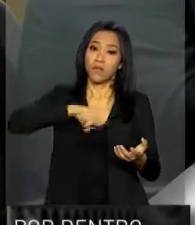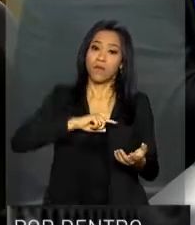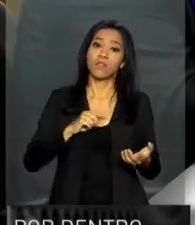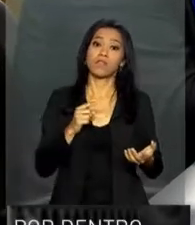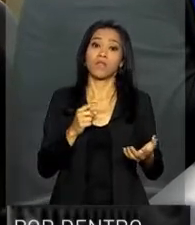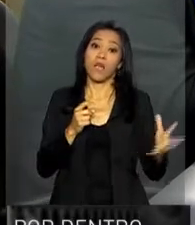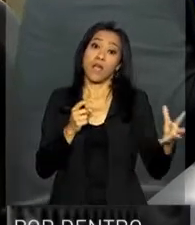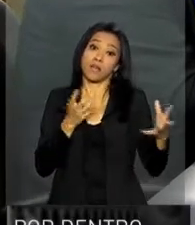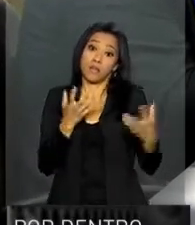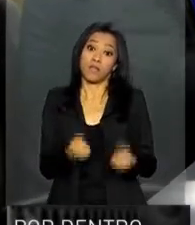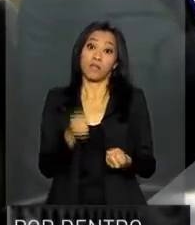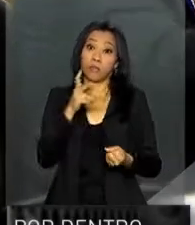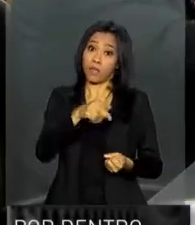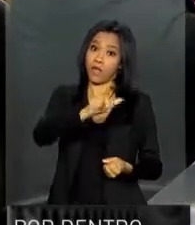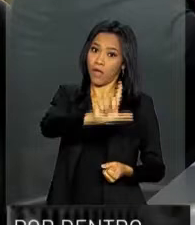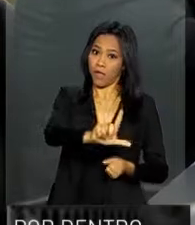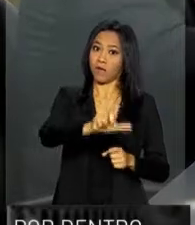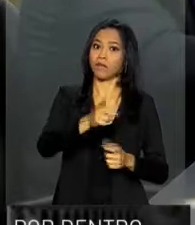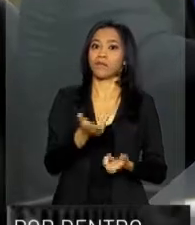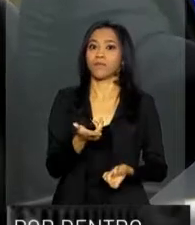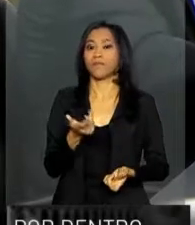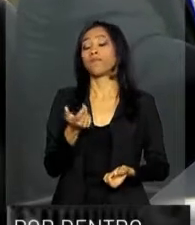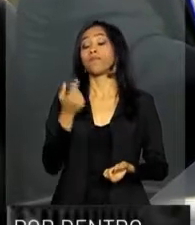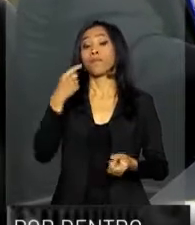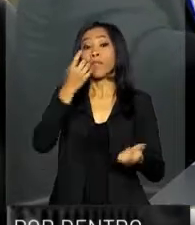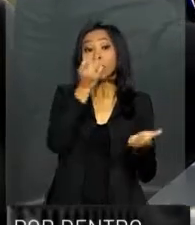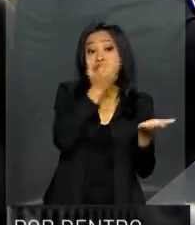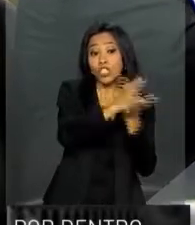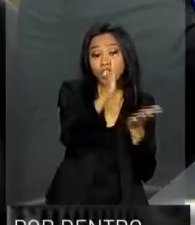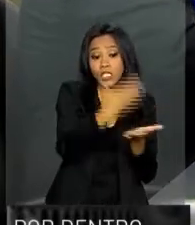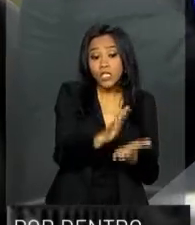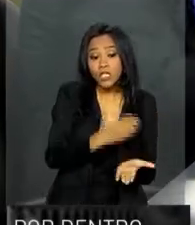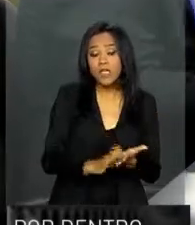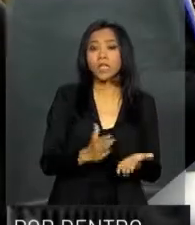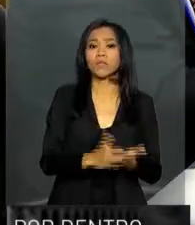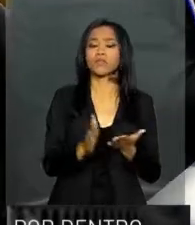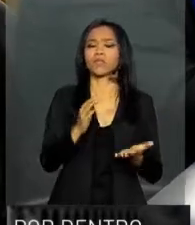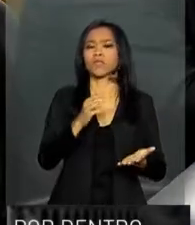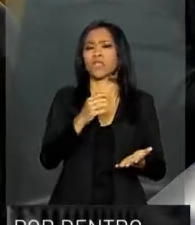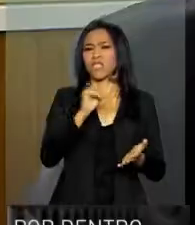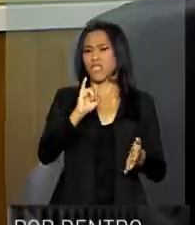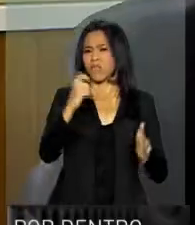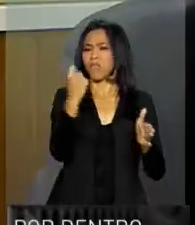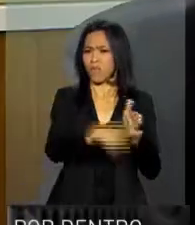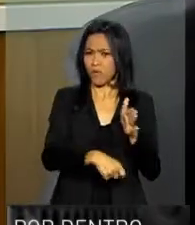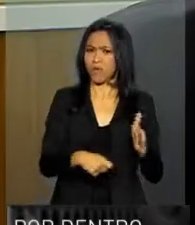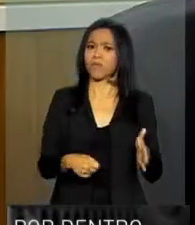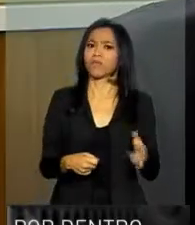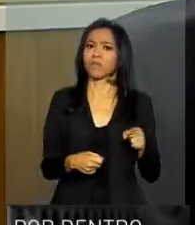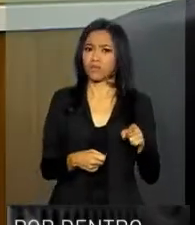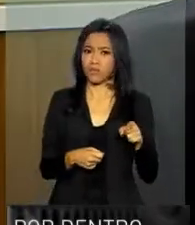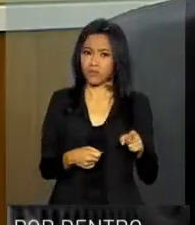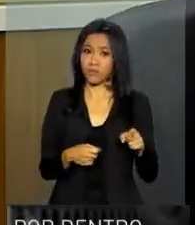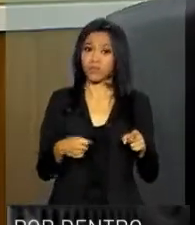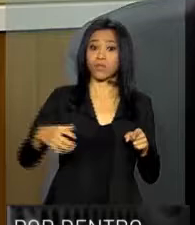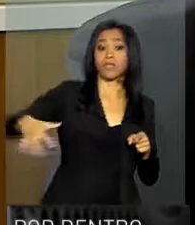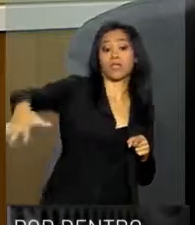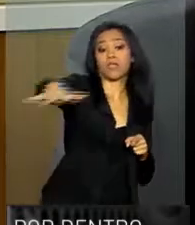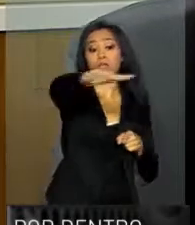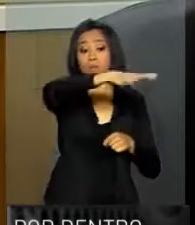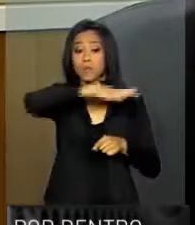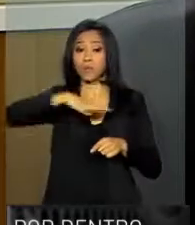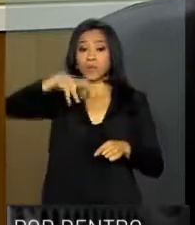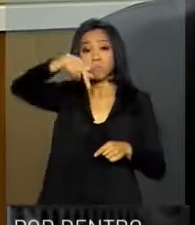próximo que virá agora nós abrimos tiramos os impostos 8 durante oito meses dos parques temáticos porque